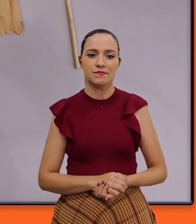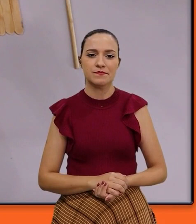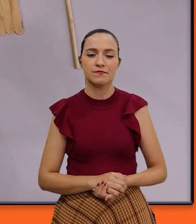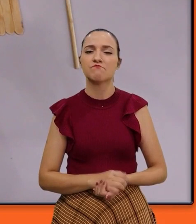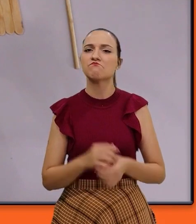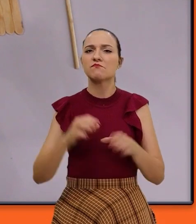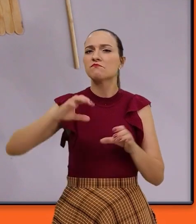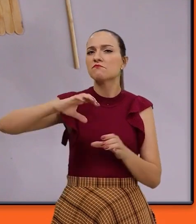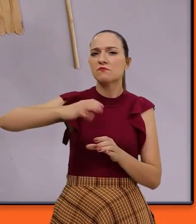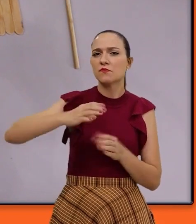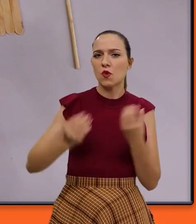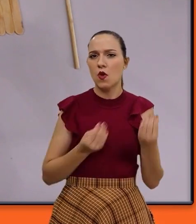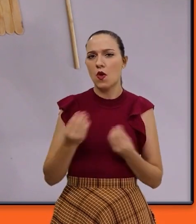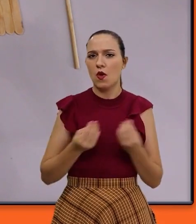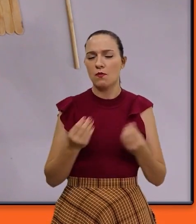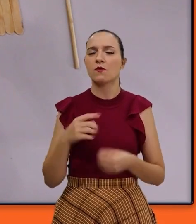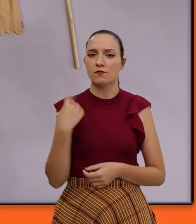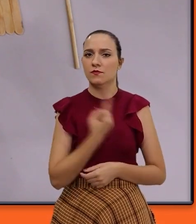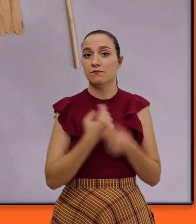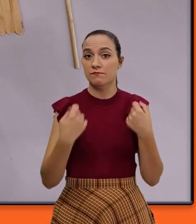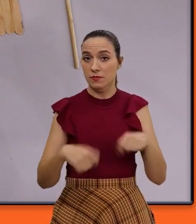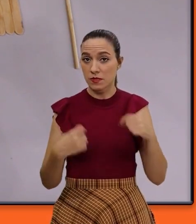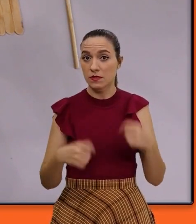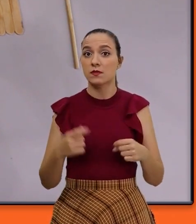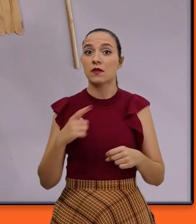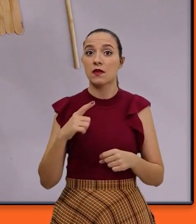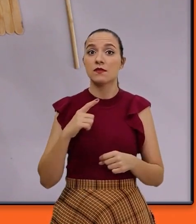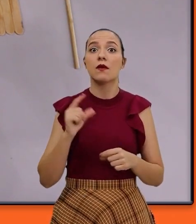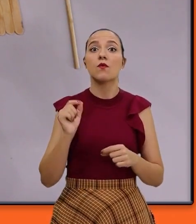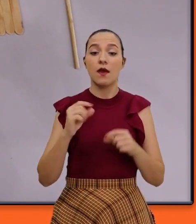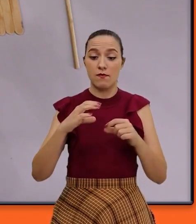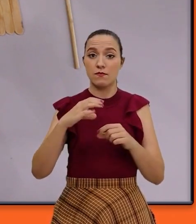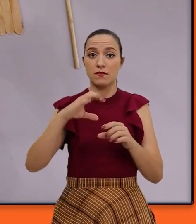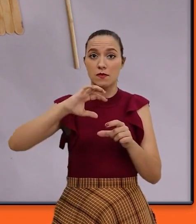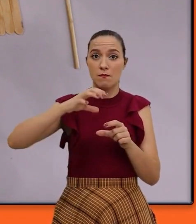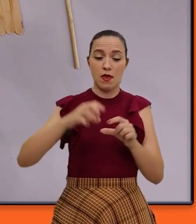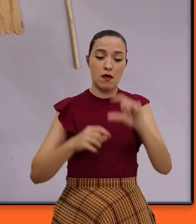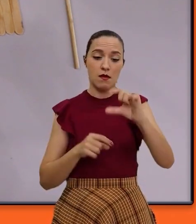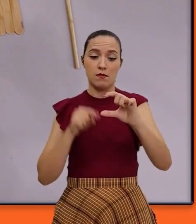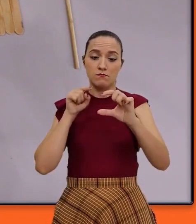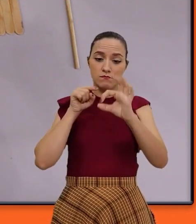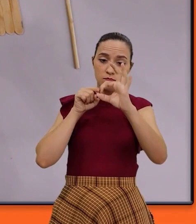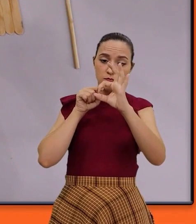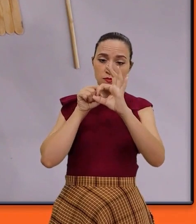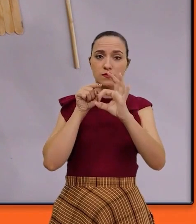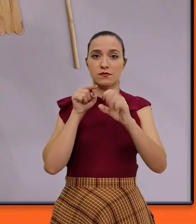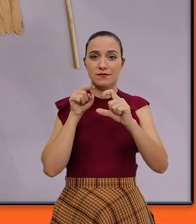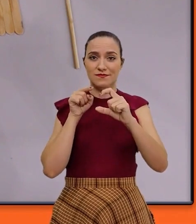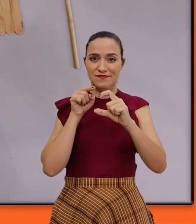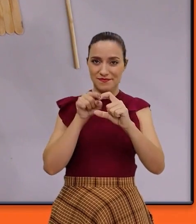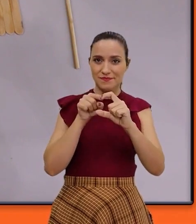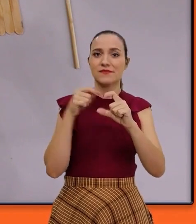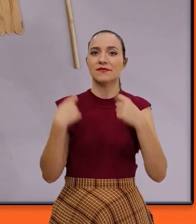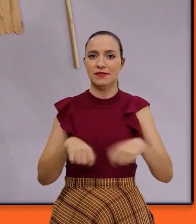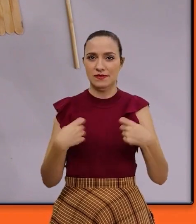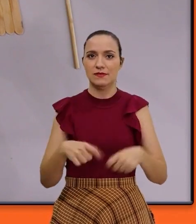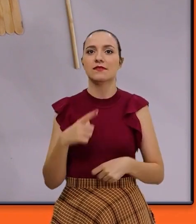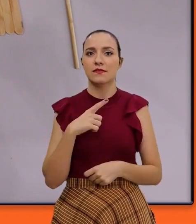As tampinhas precisamos furá-las ao centro. Então, de novo, você vai furar